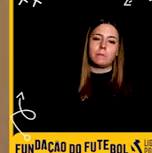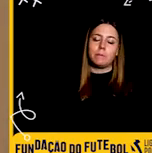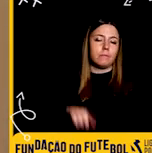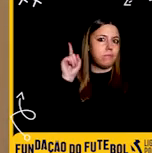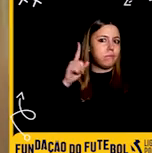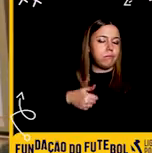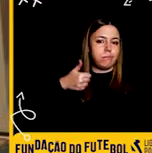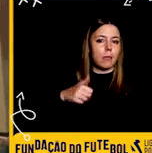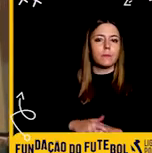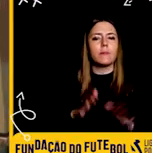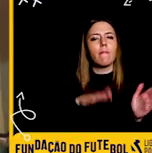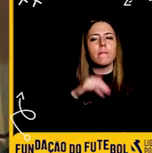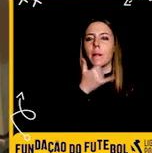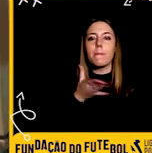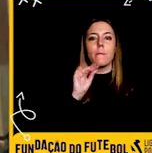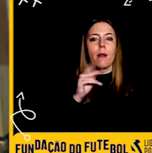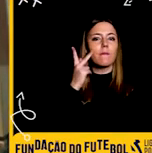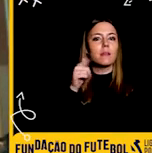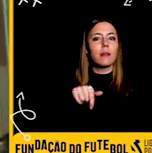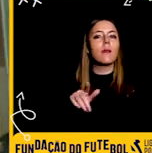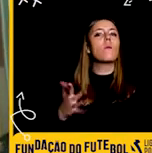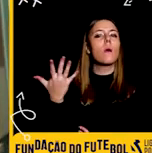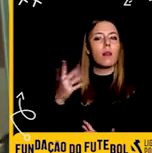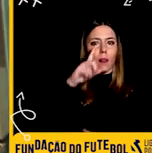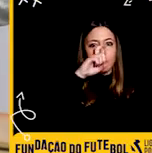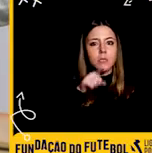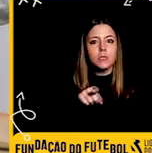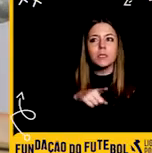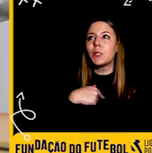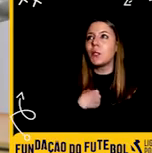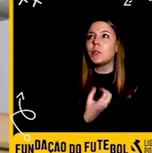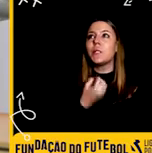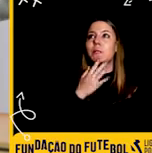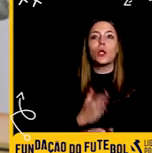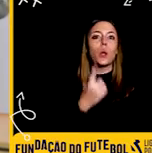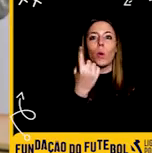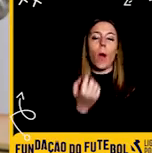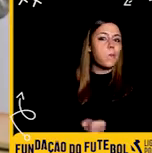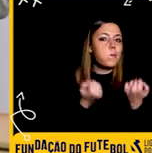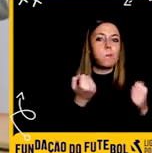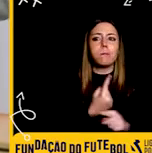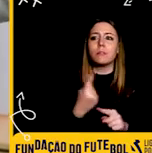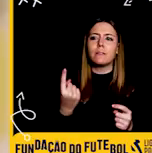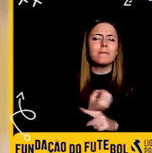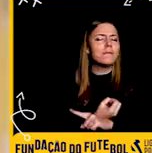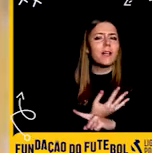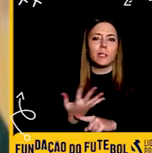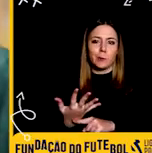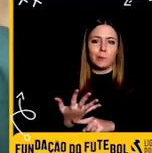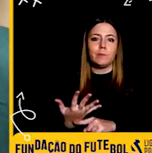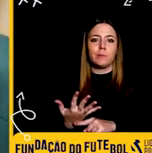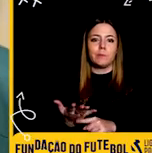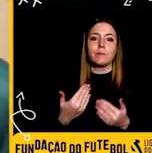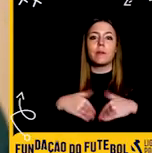sagrado. E o momento mais feliz que aqui viveste? Lembras-te? Foi! Não consigo descrever um só momento porque